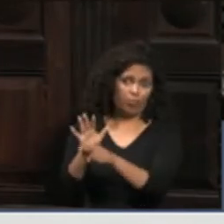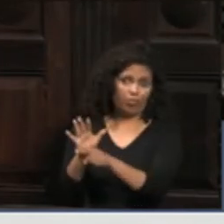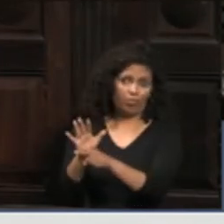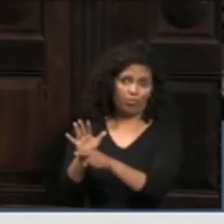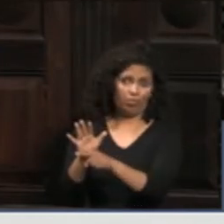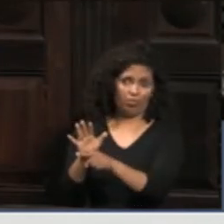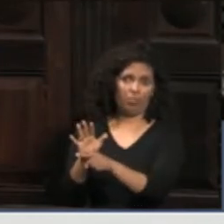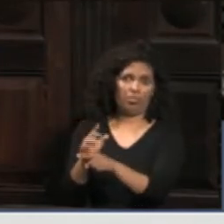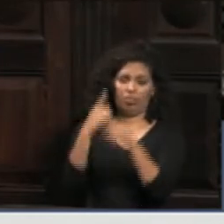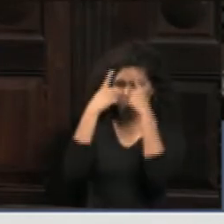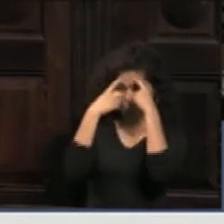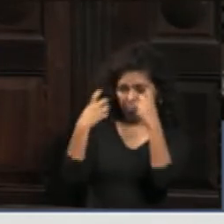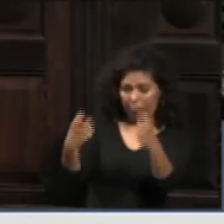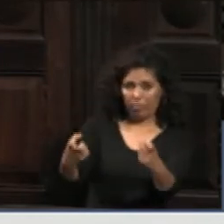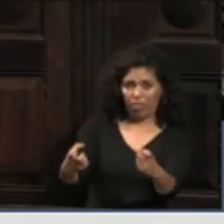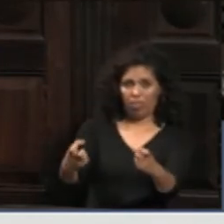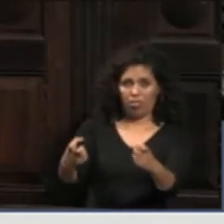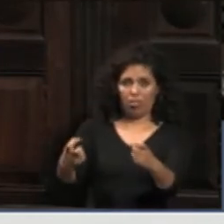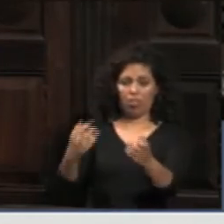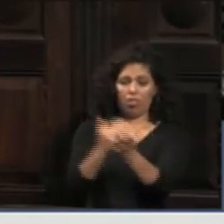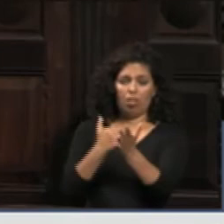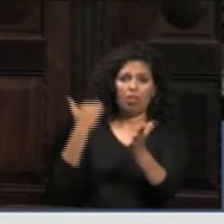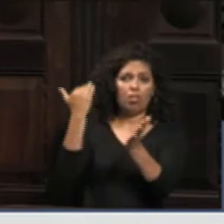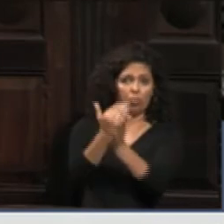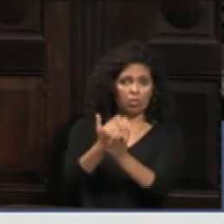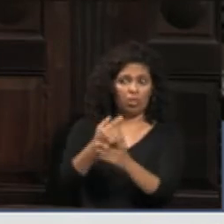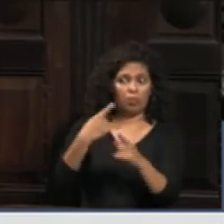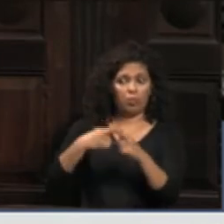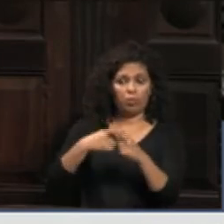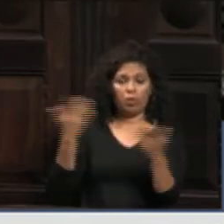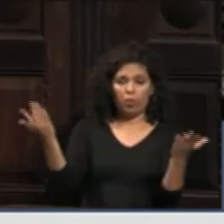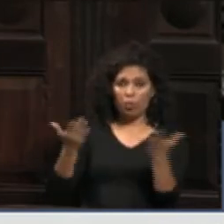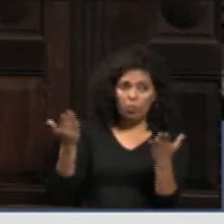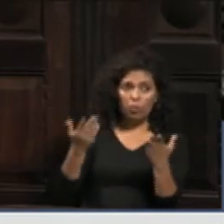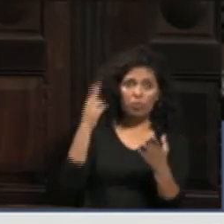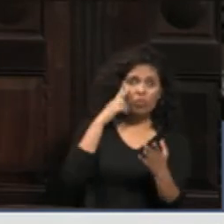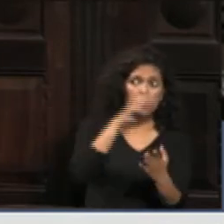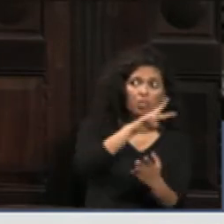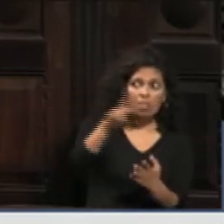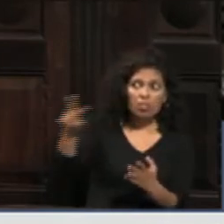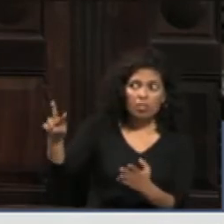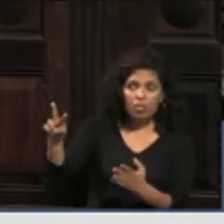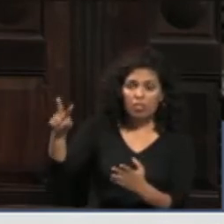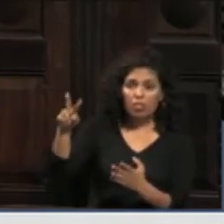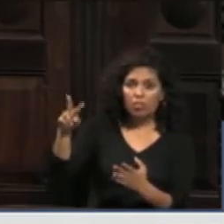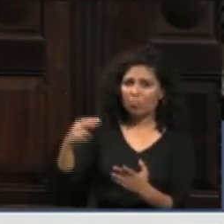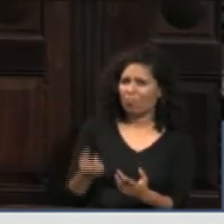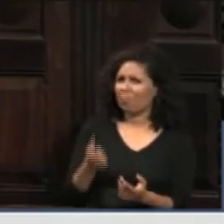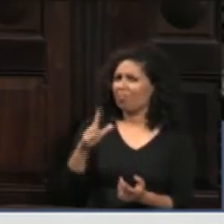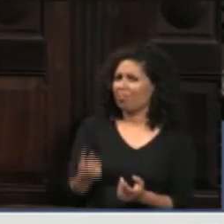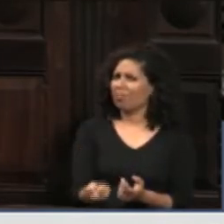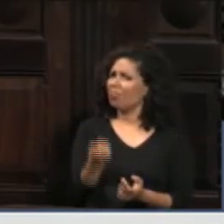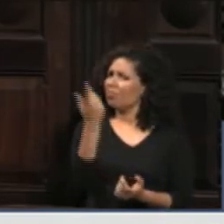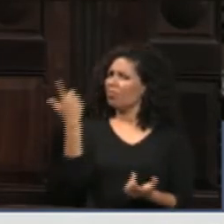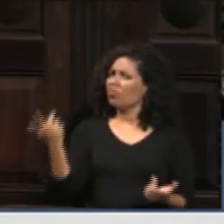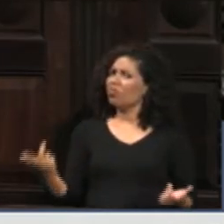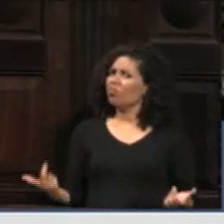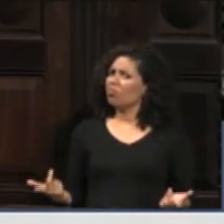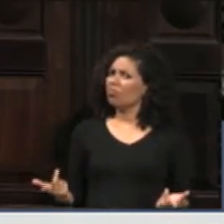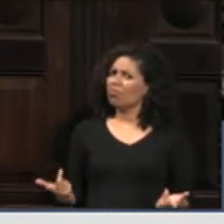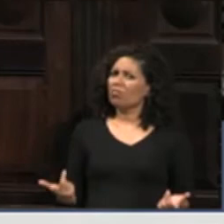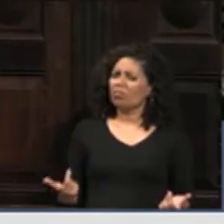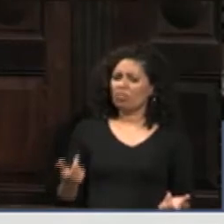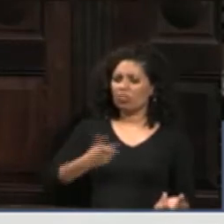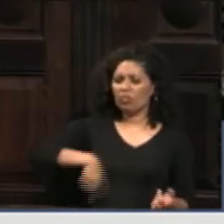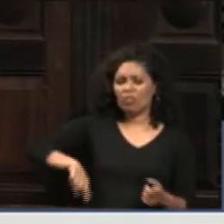este cenário, no mínimo esquisito, que nós estamos assistindo. Não podemos de forma